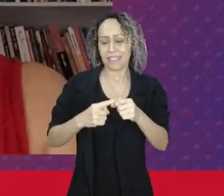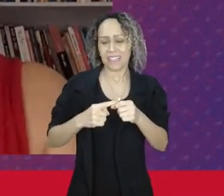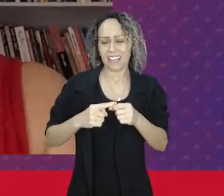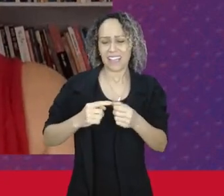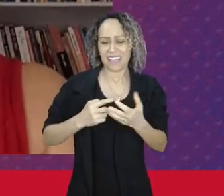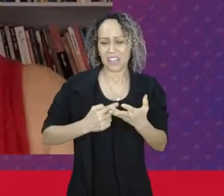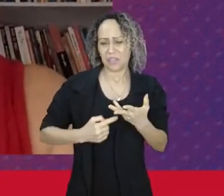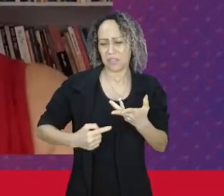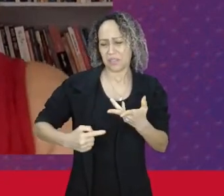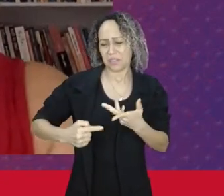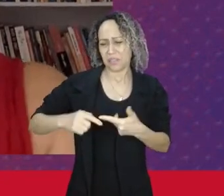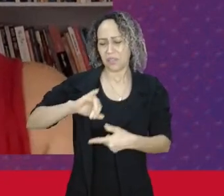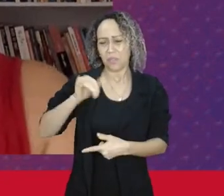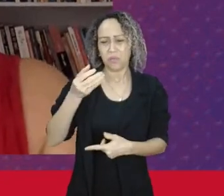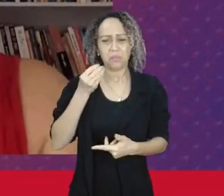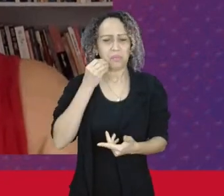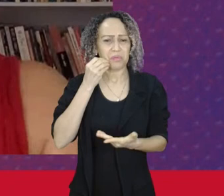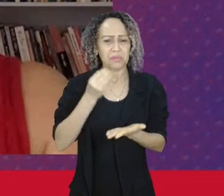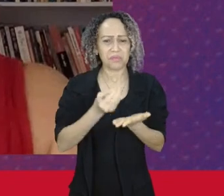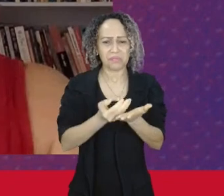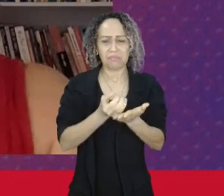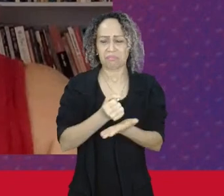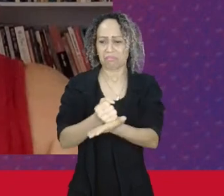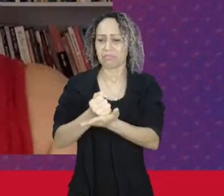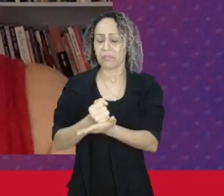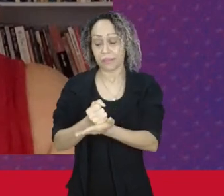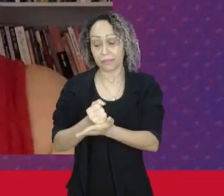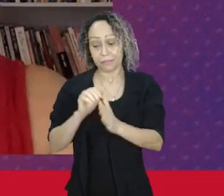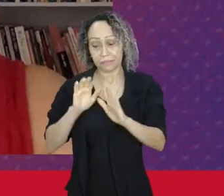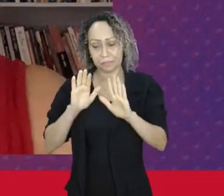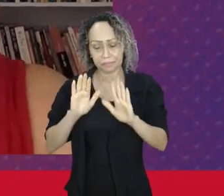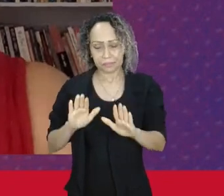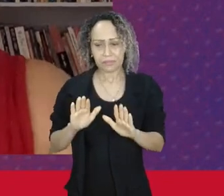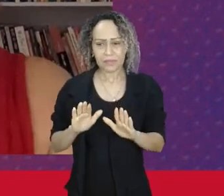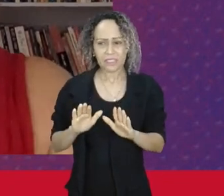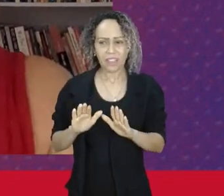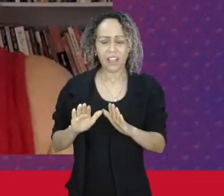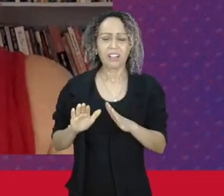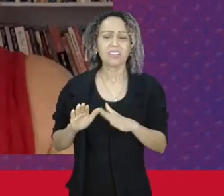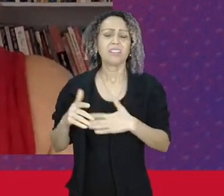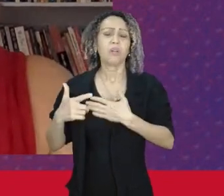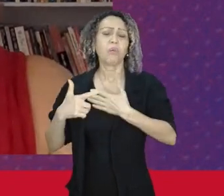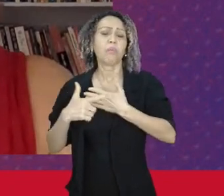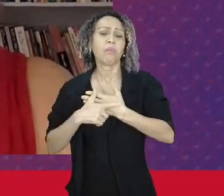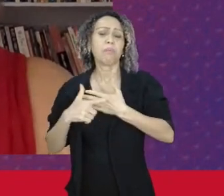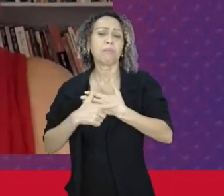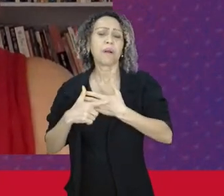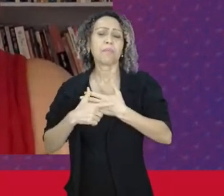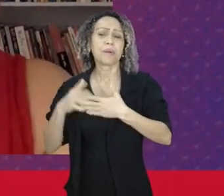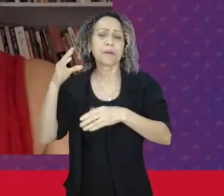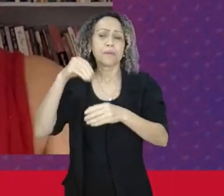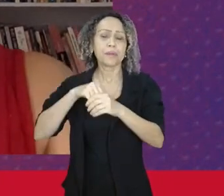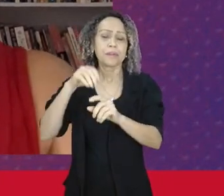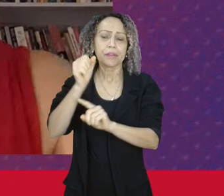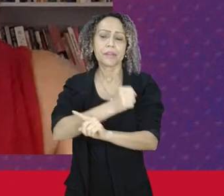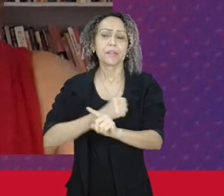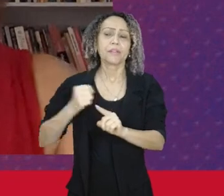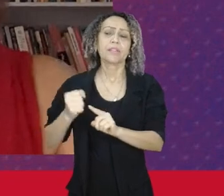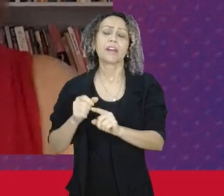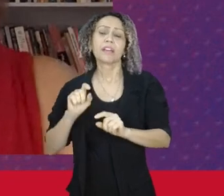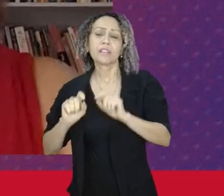as oportunidades. Então, o papel social de gênero, que é construído socialmente, ele